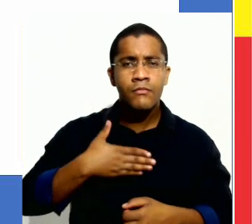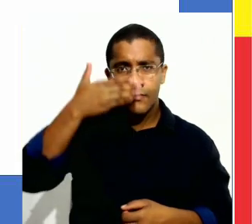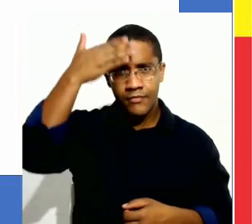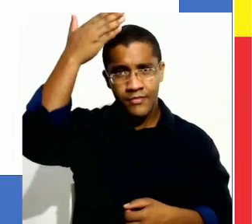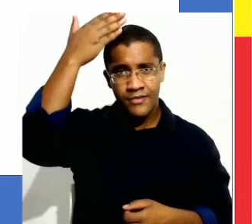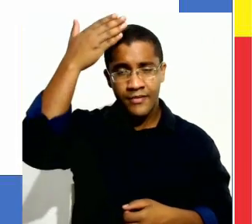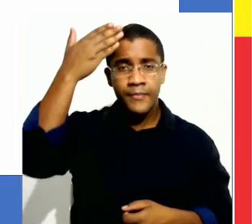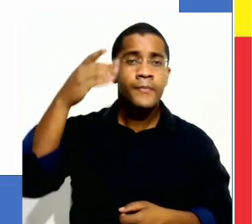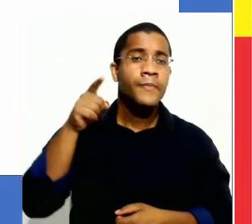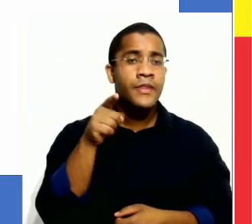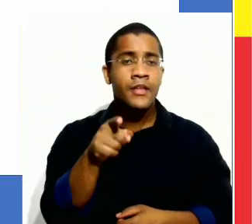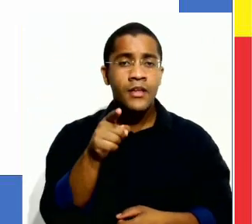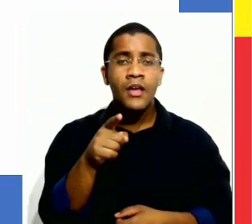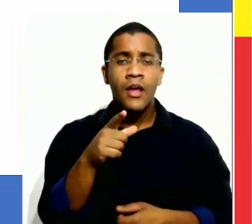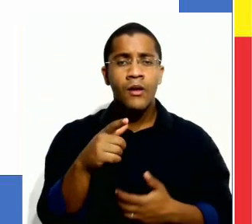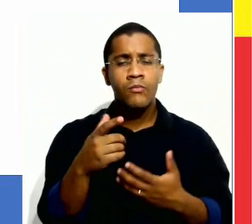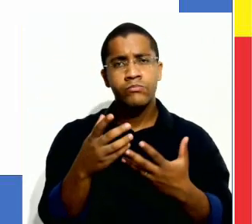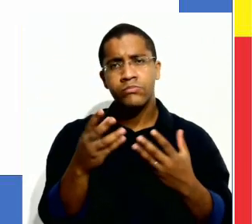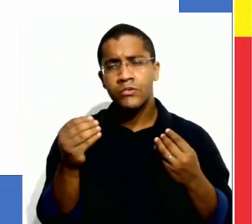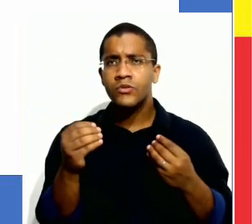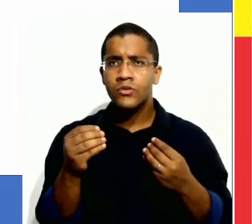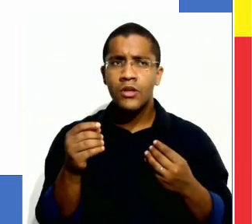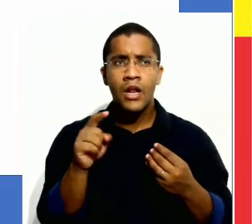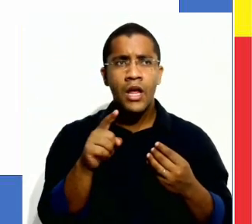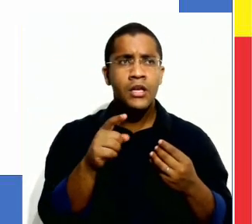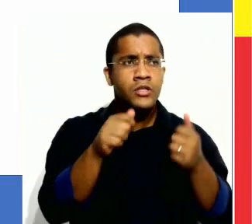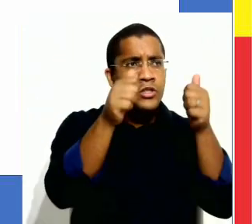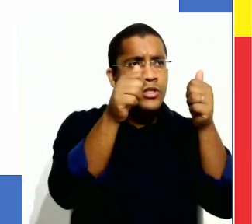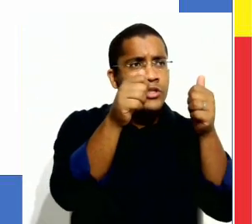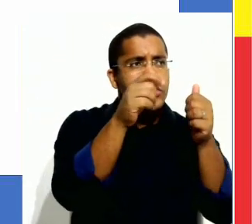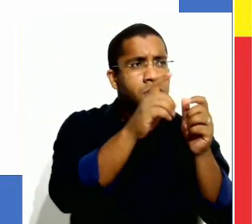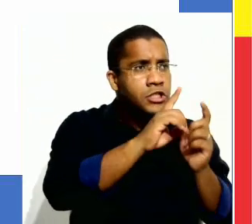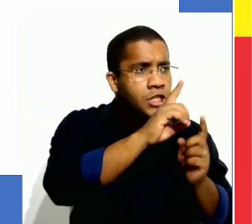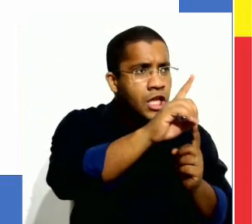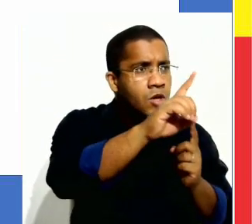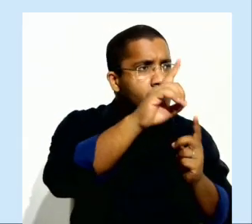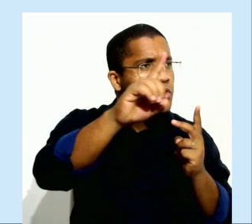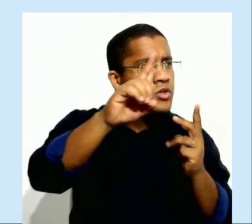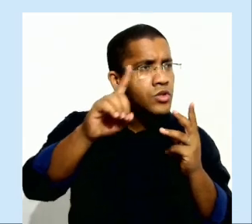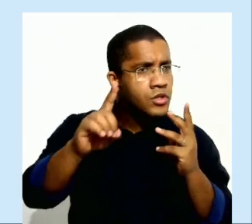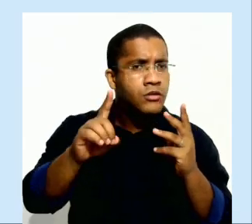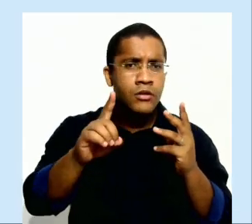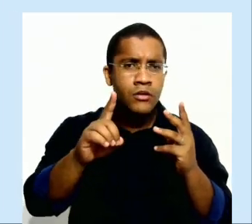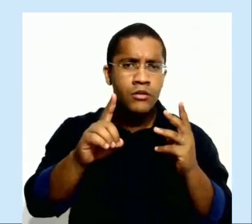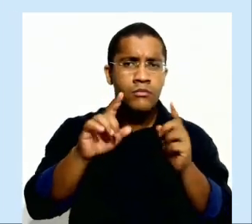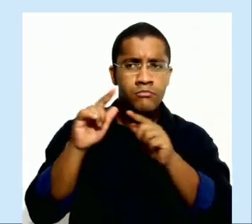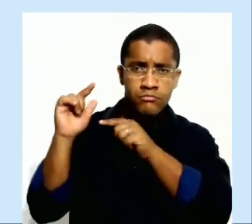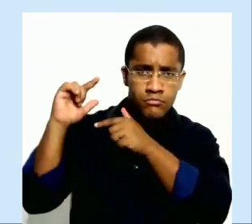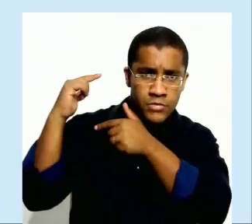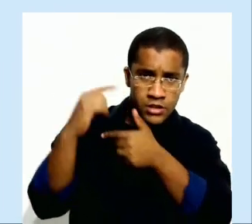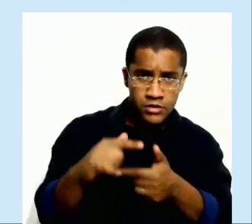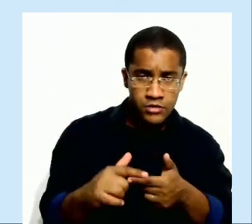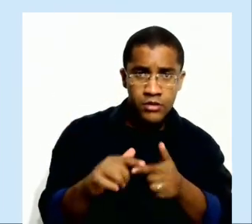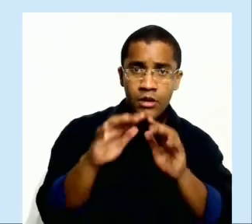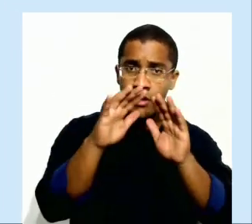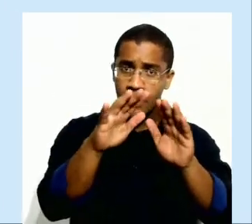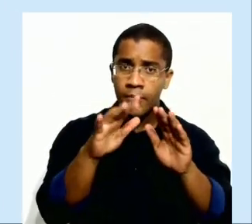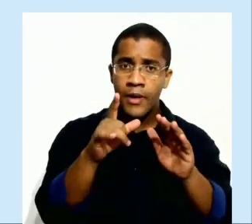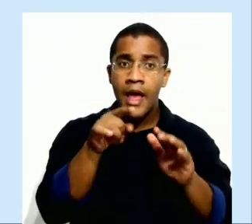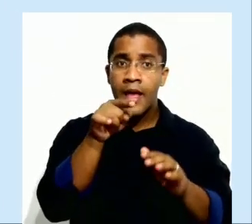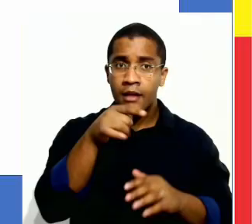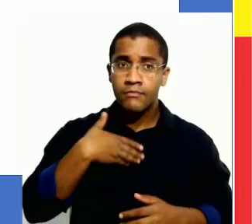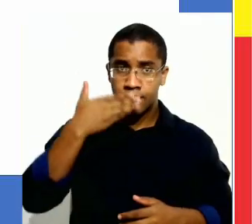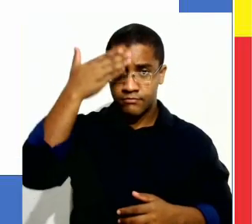seu povo cultuassem seus deuses tradicionais, mas o cara era muçulmano, hein?